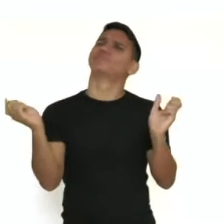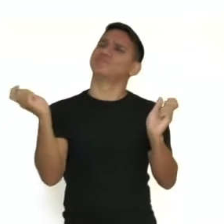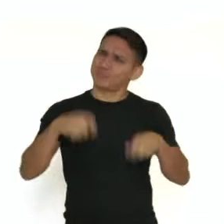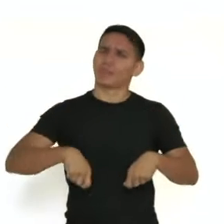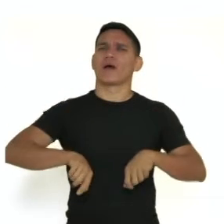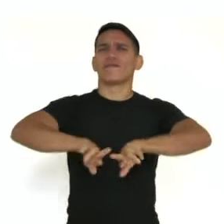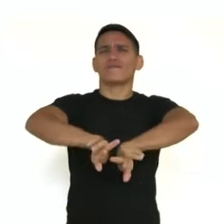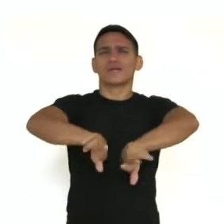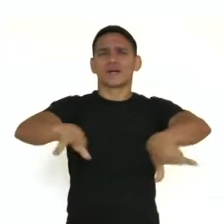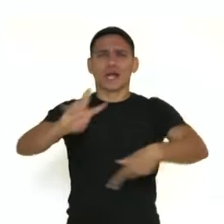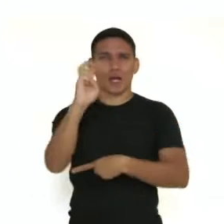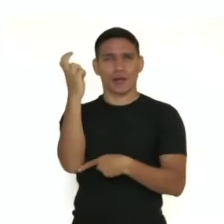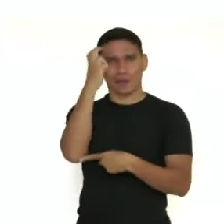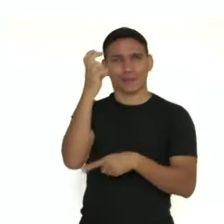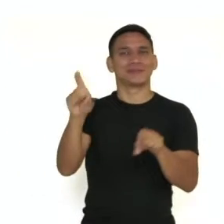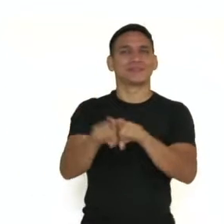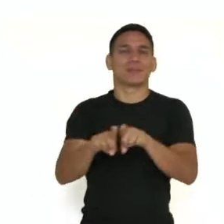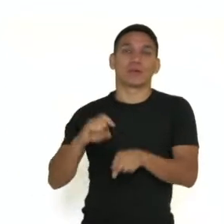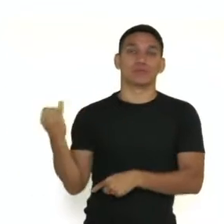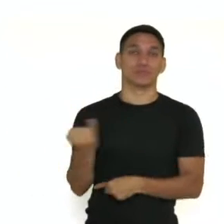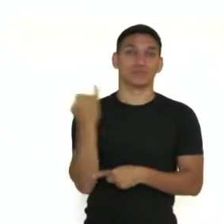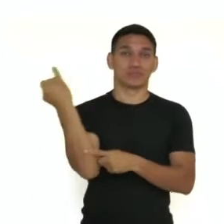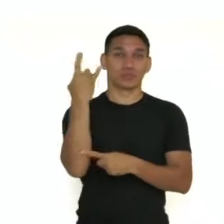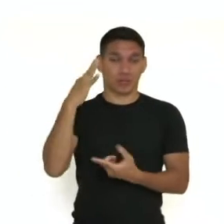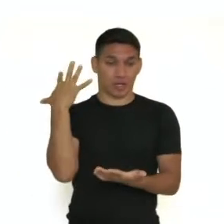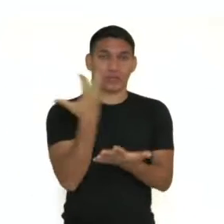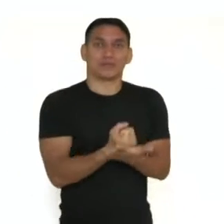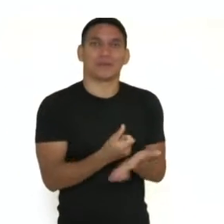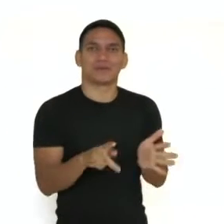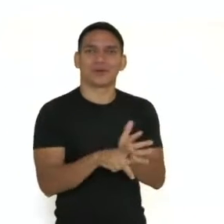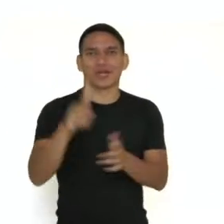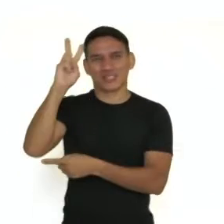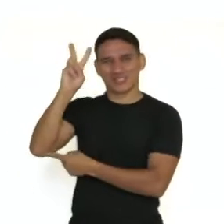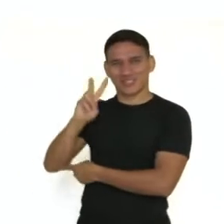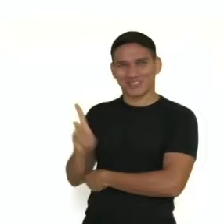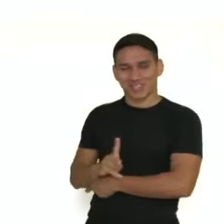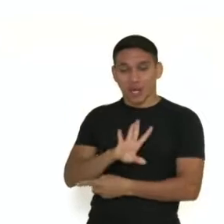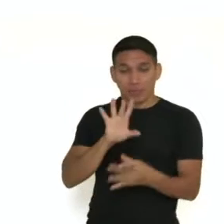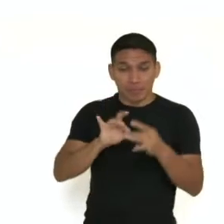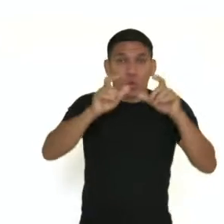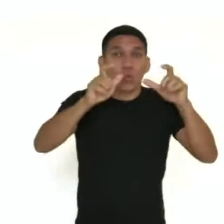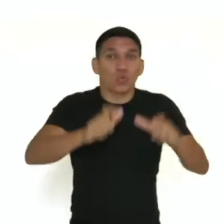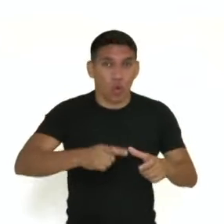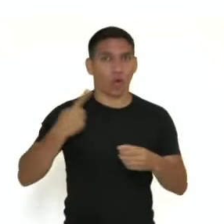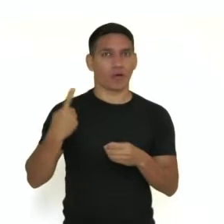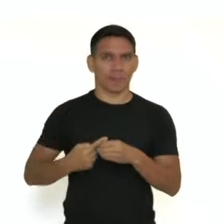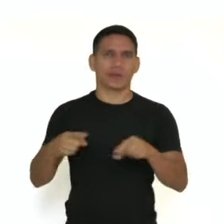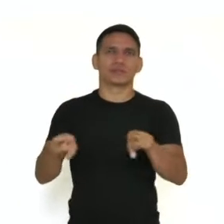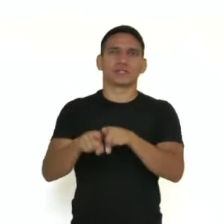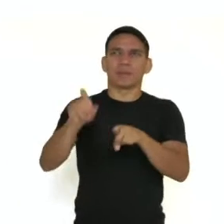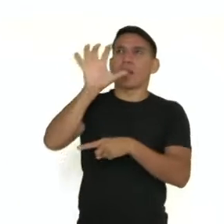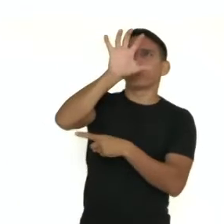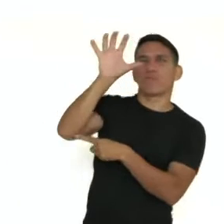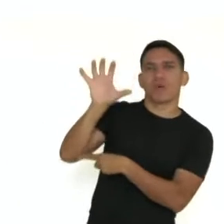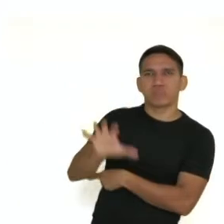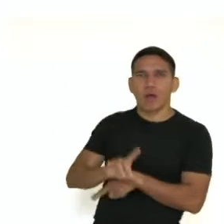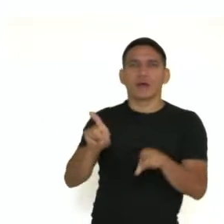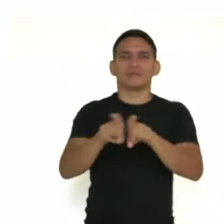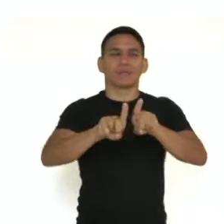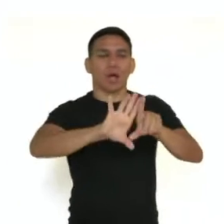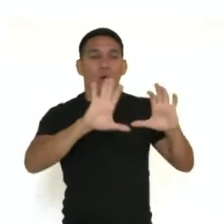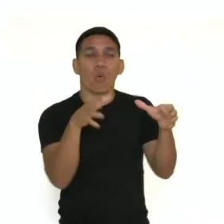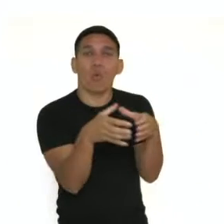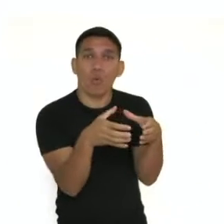cultural, assim como um importante registro da história de uma determinada localidade, região, comunidade ou